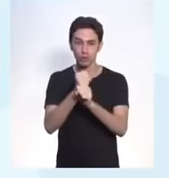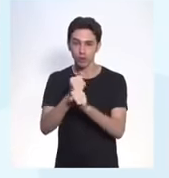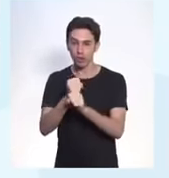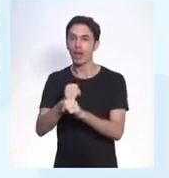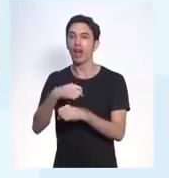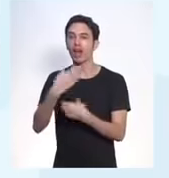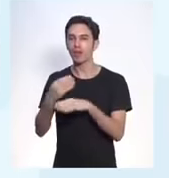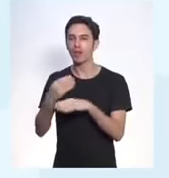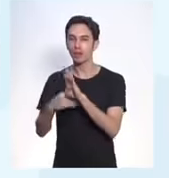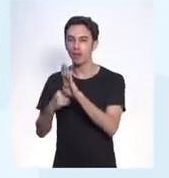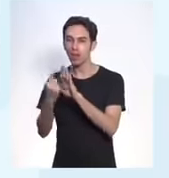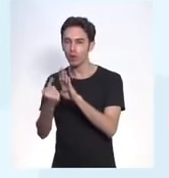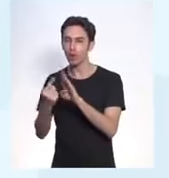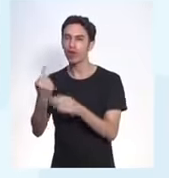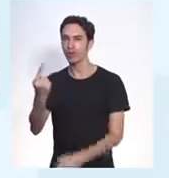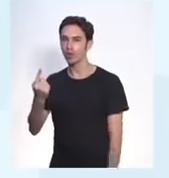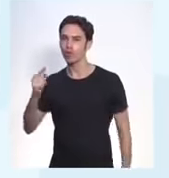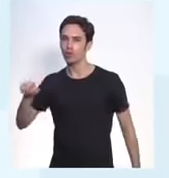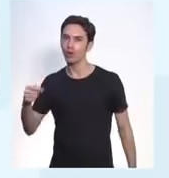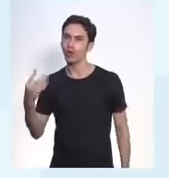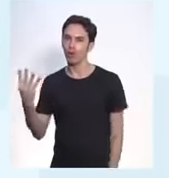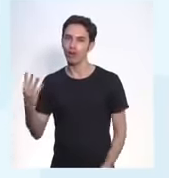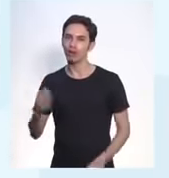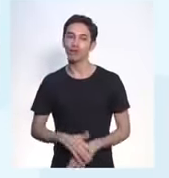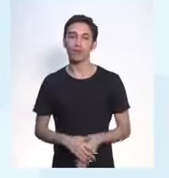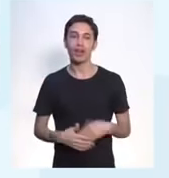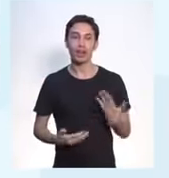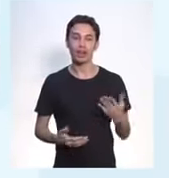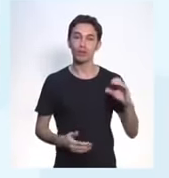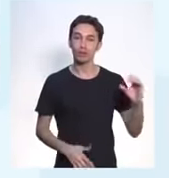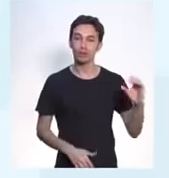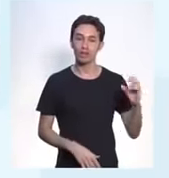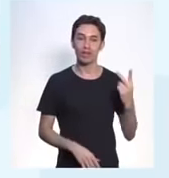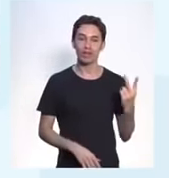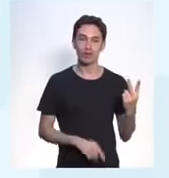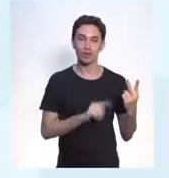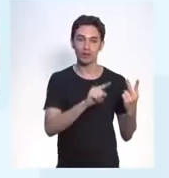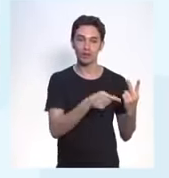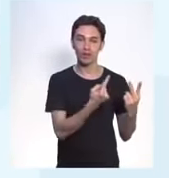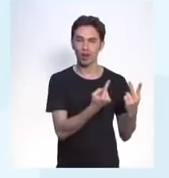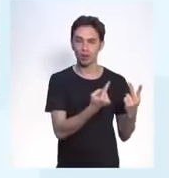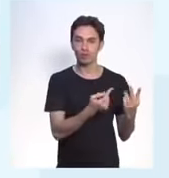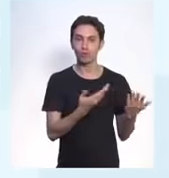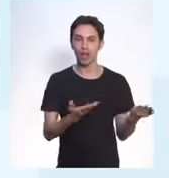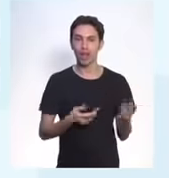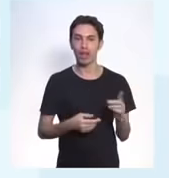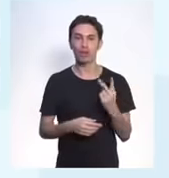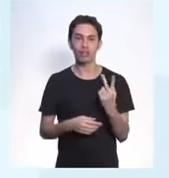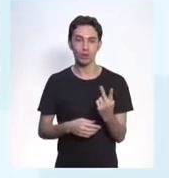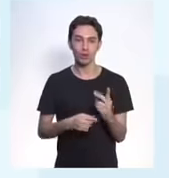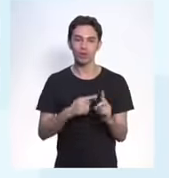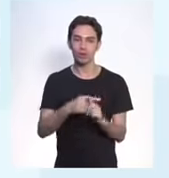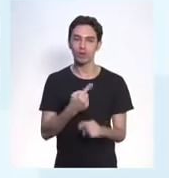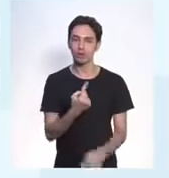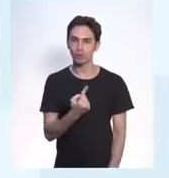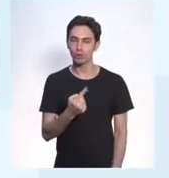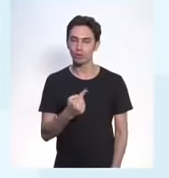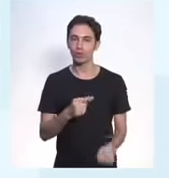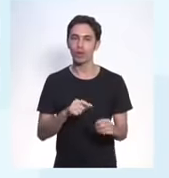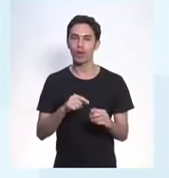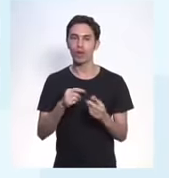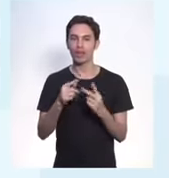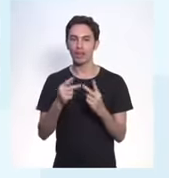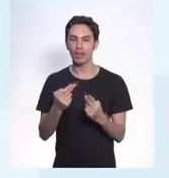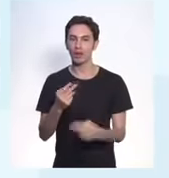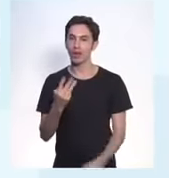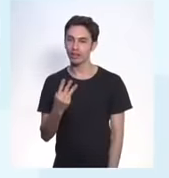Y por próximo vou somar um então dois mais 13 Oi e aí um mais 34 34